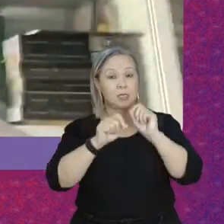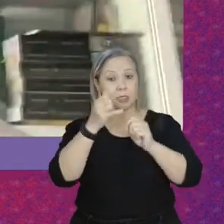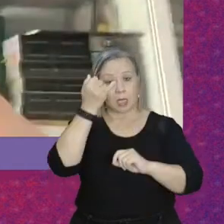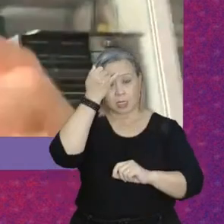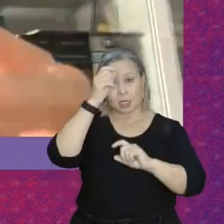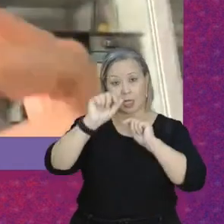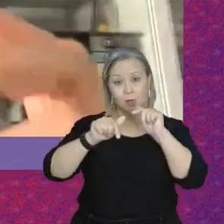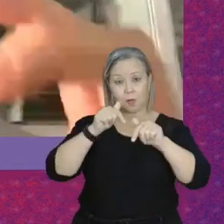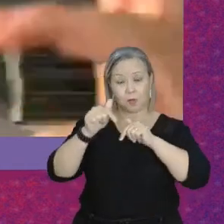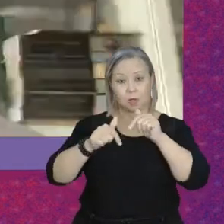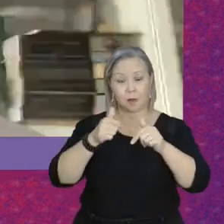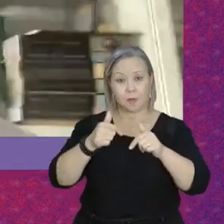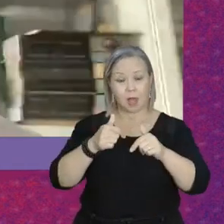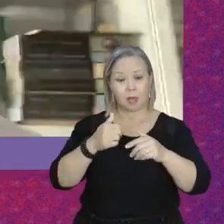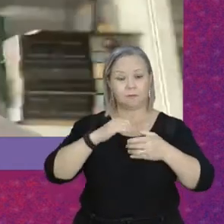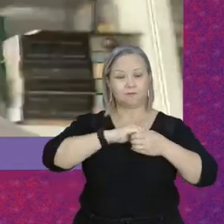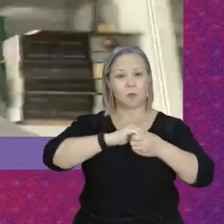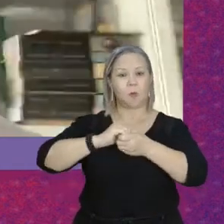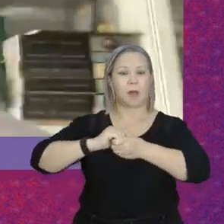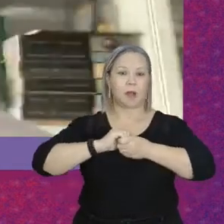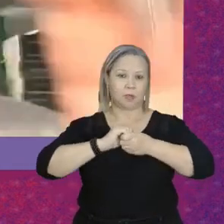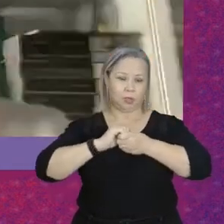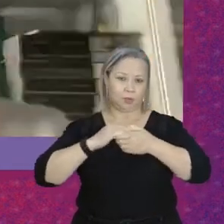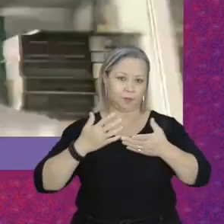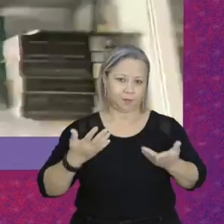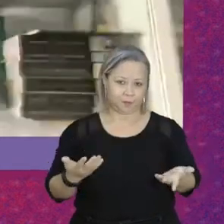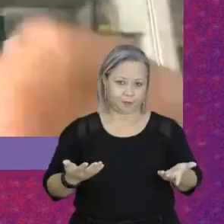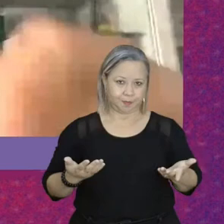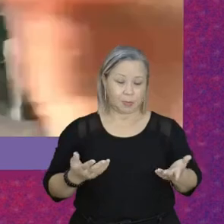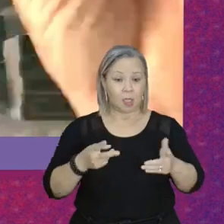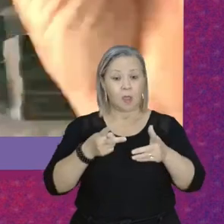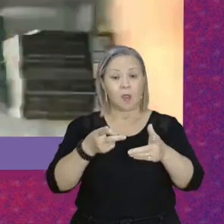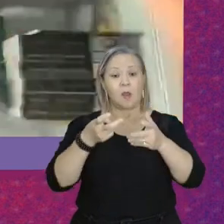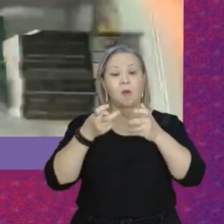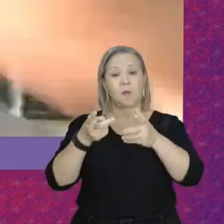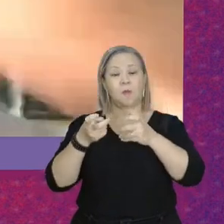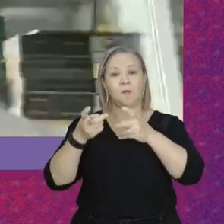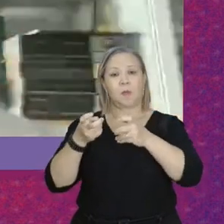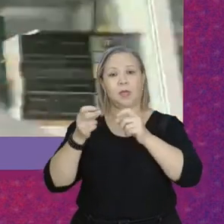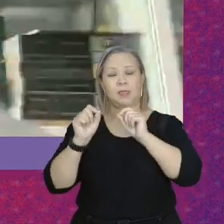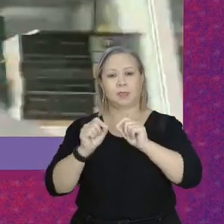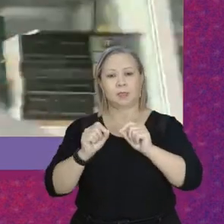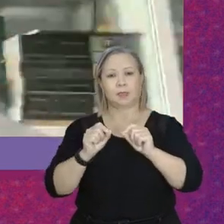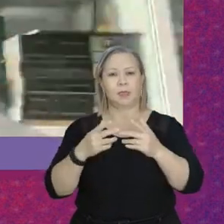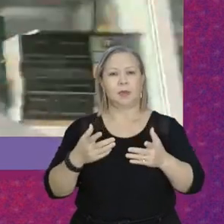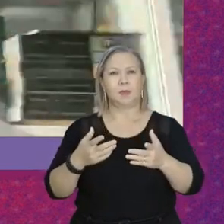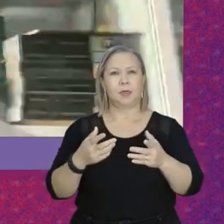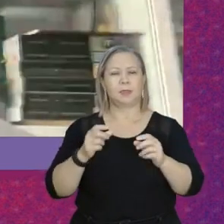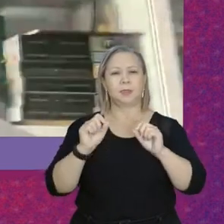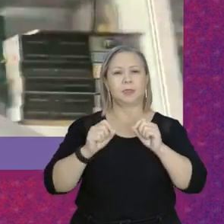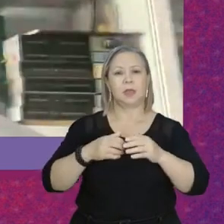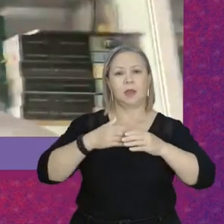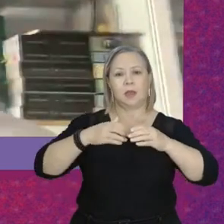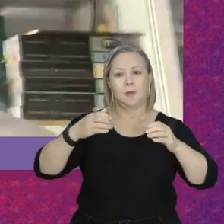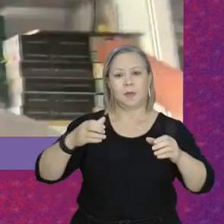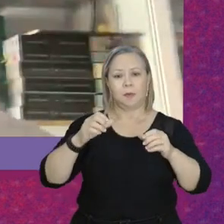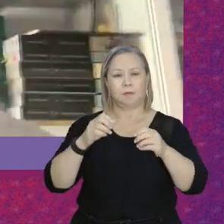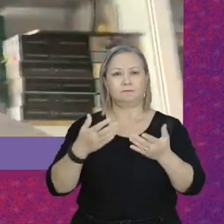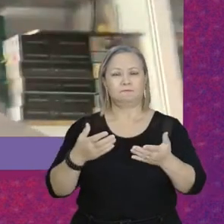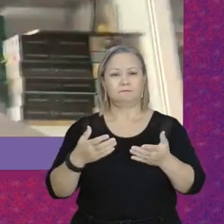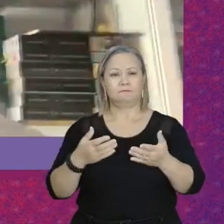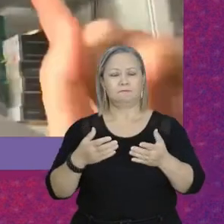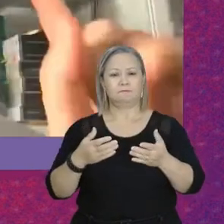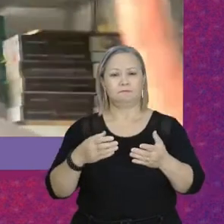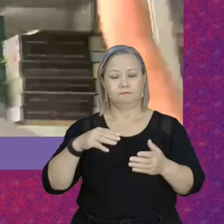de trabalho cooperativo. Então, vejam, só para exemplificar o raciocínio que a Maria Lúcia fez,